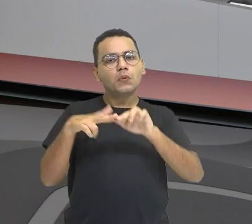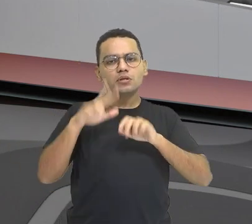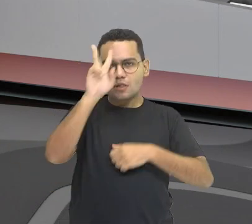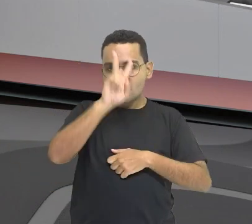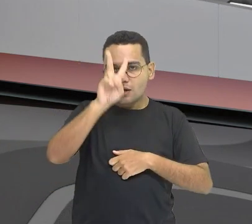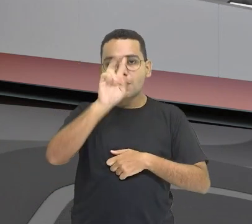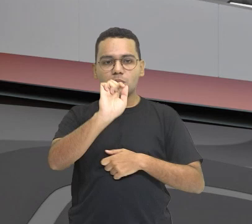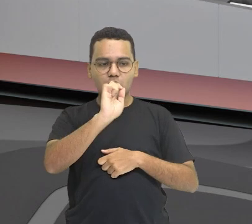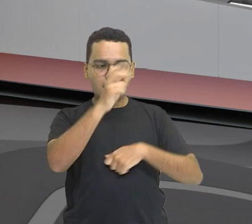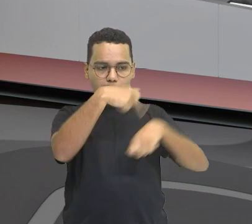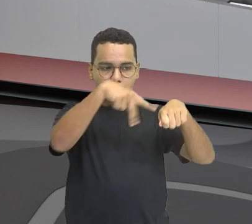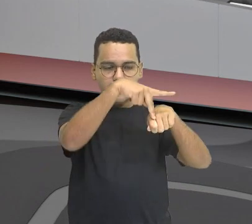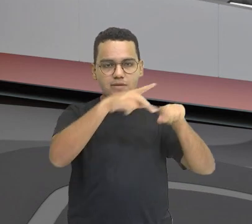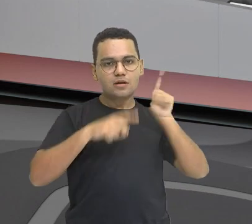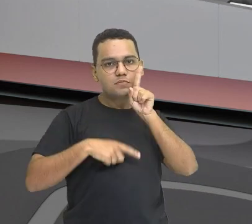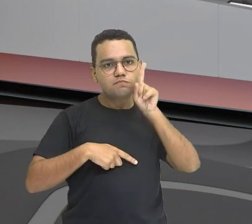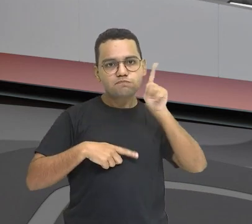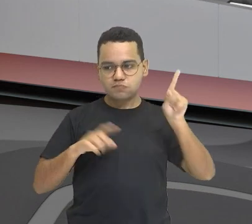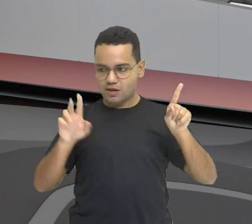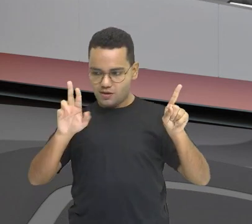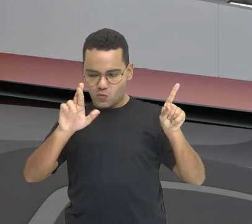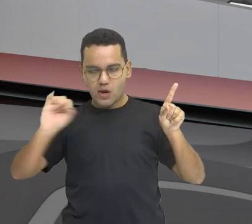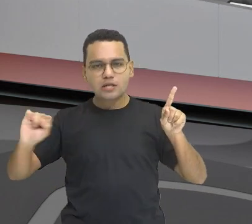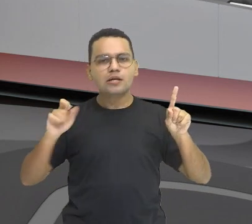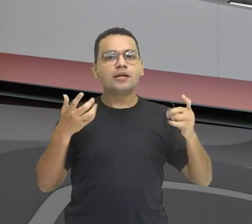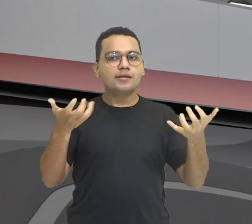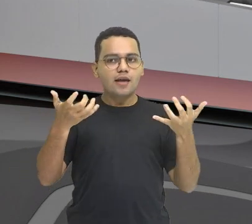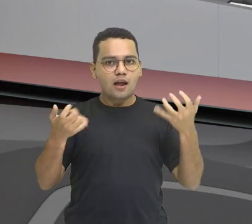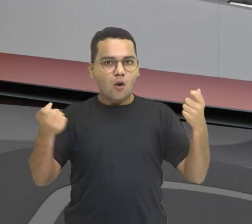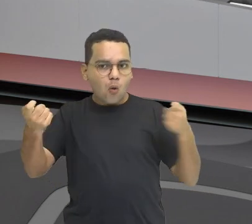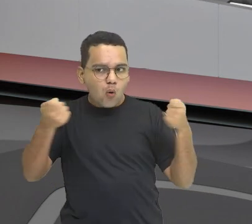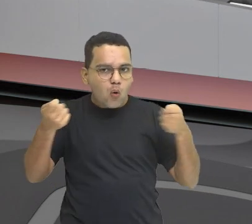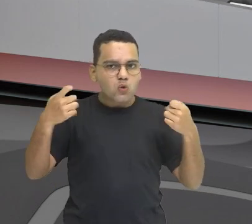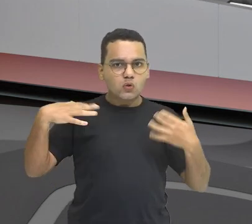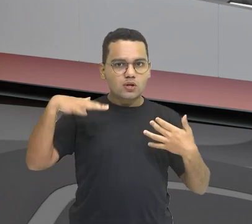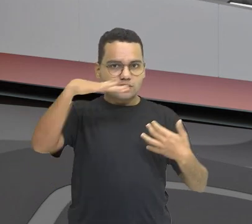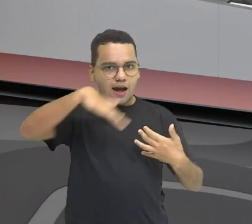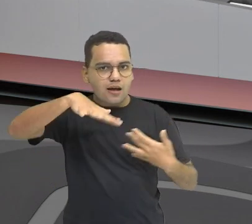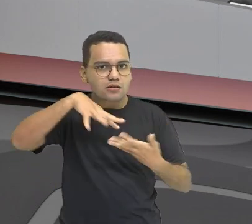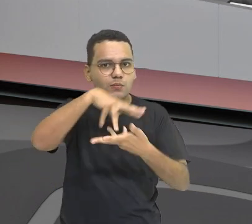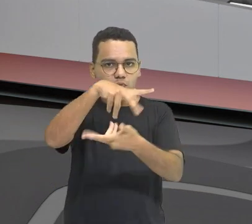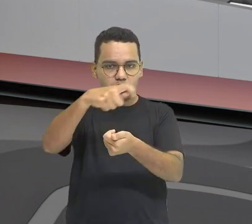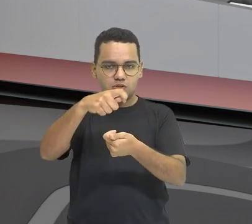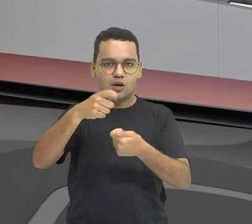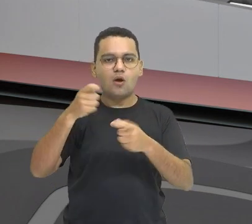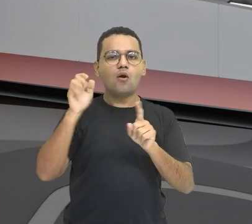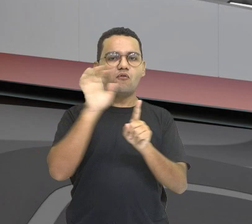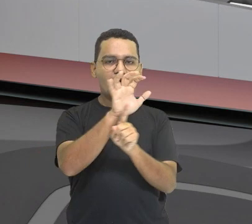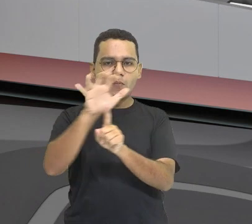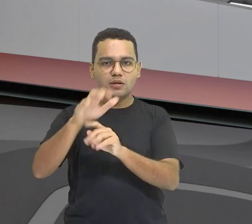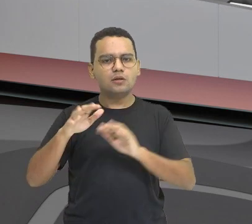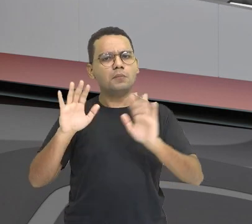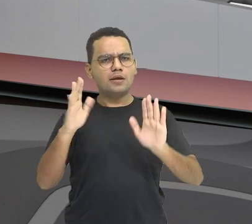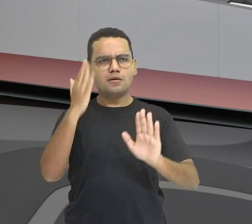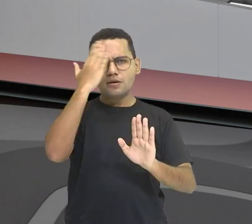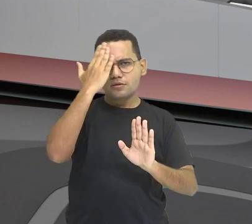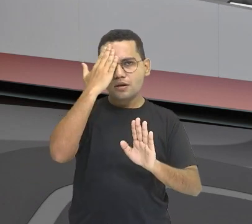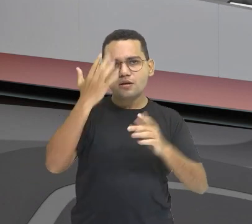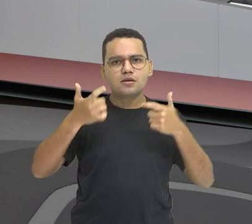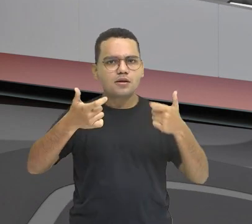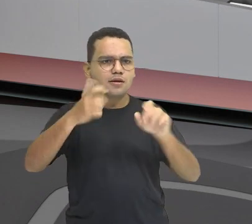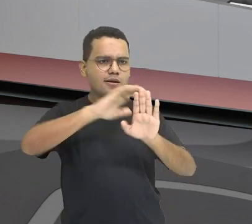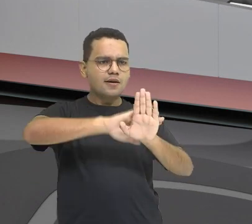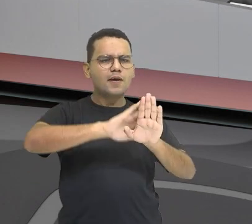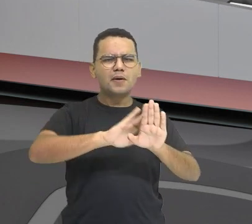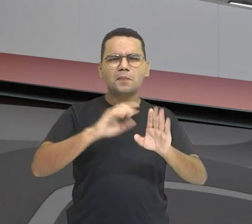União Soviética, eles disputavam pelo controle e hegemonia do espaço mundial. O professor entendia o que é Guerra Fria, não entendi o porquê do